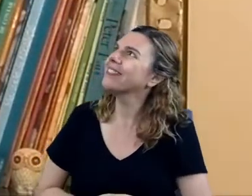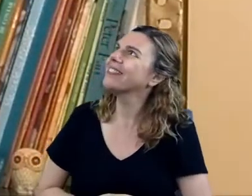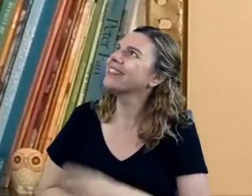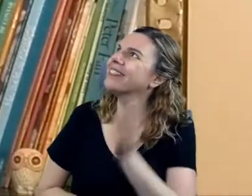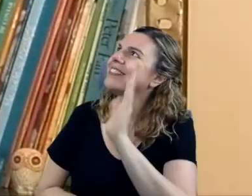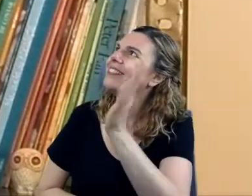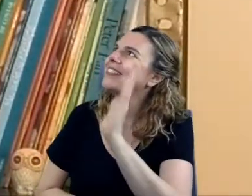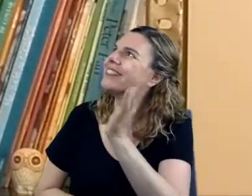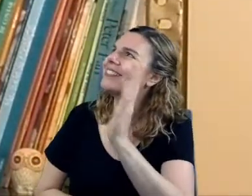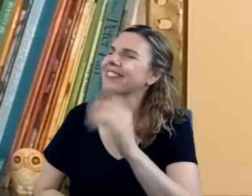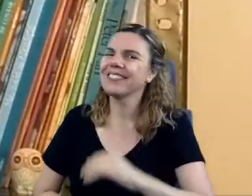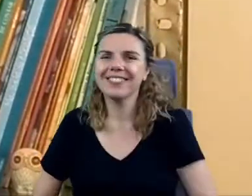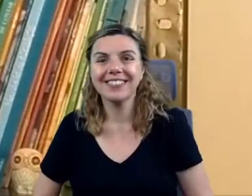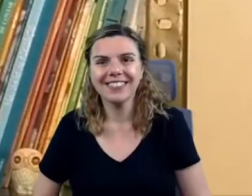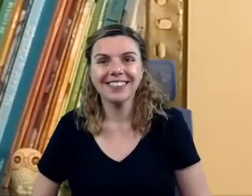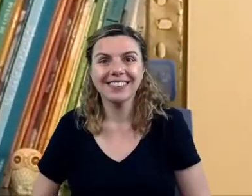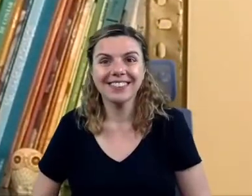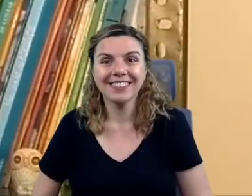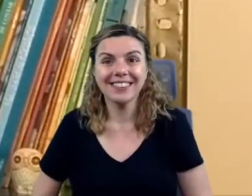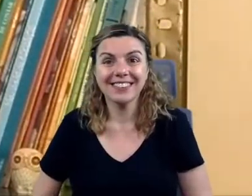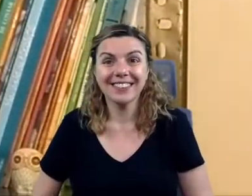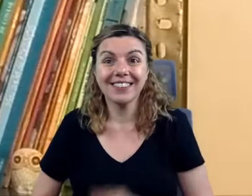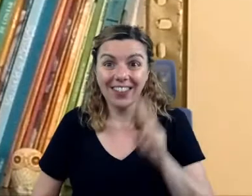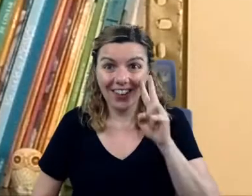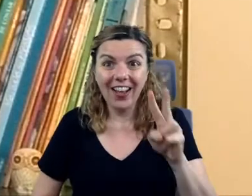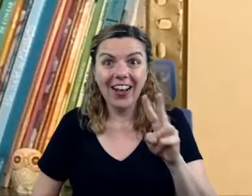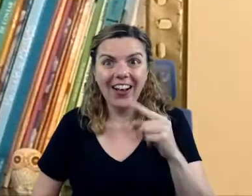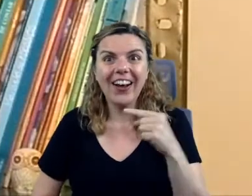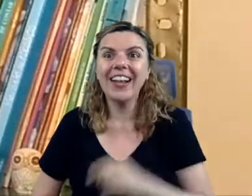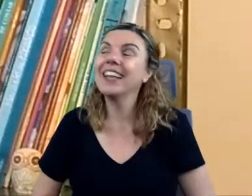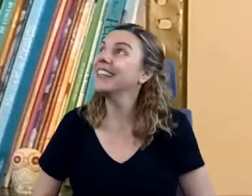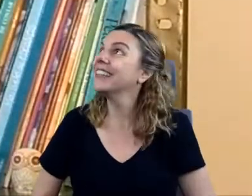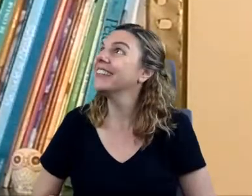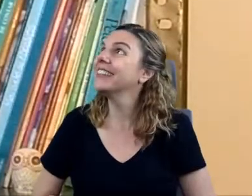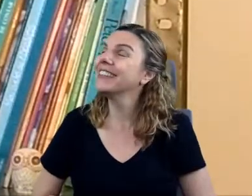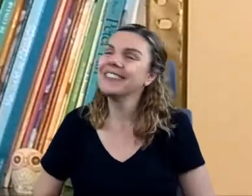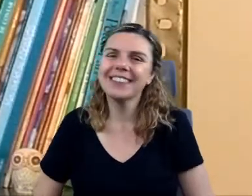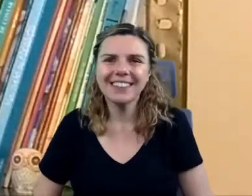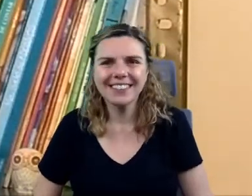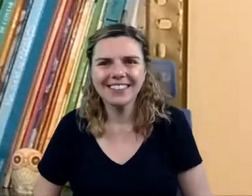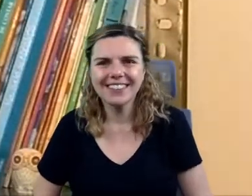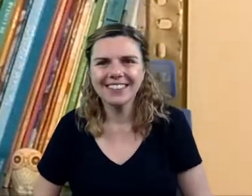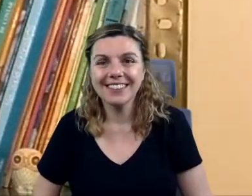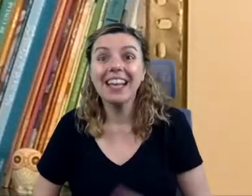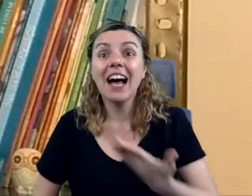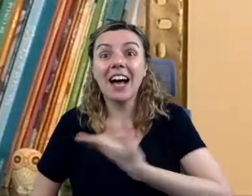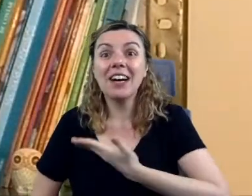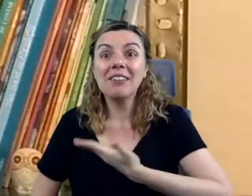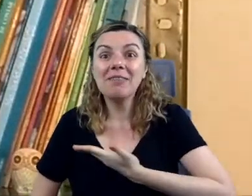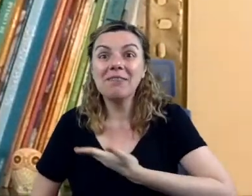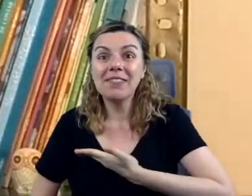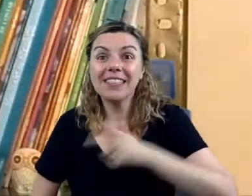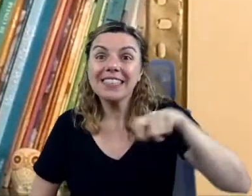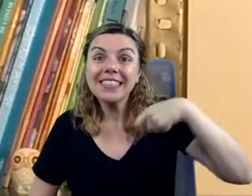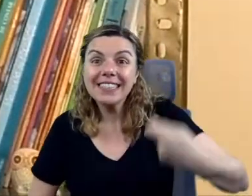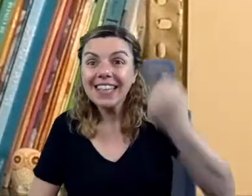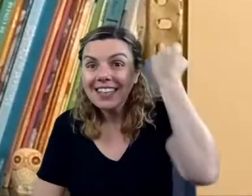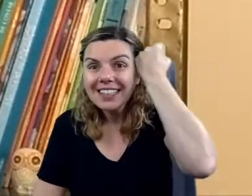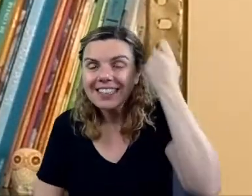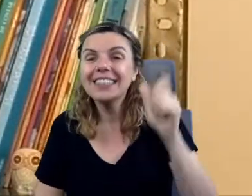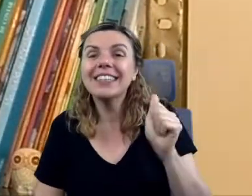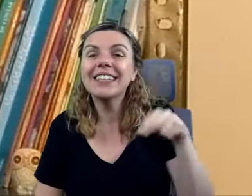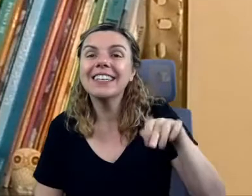Ei, olha quem tá ali embaixo. Ali! No cantinho, no quadradinho à esquerda. A minha amiga